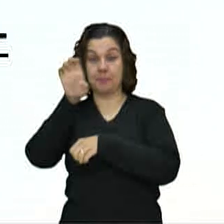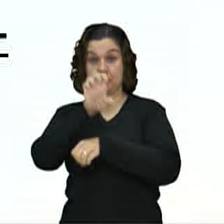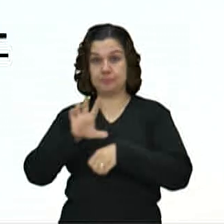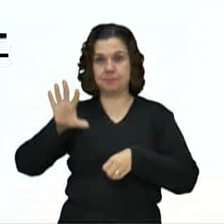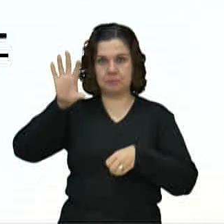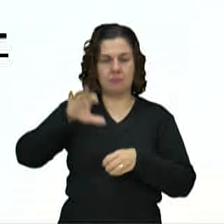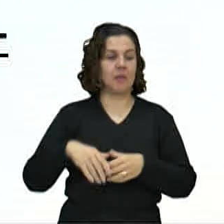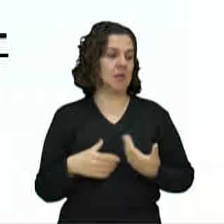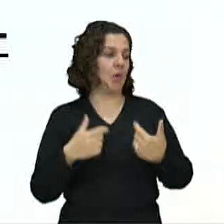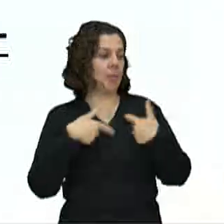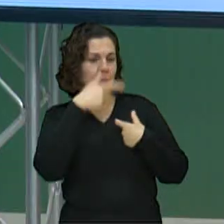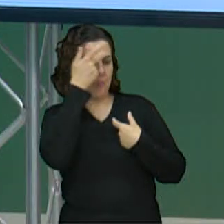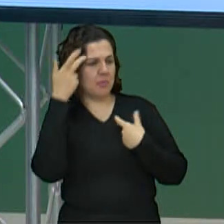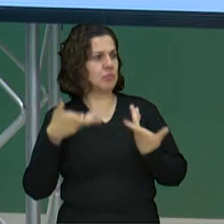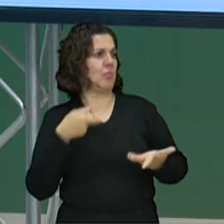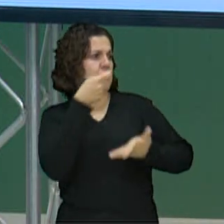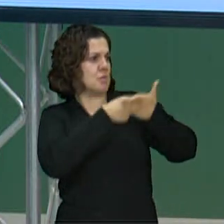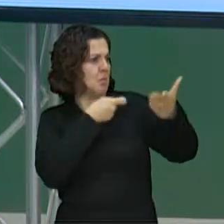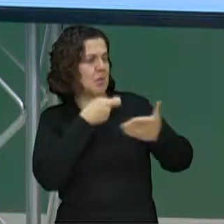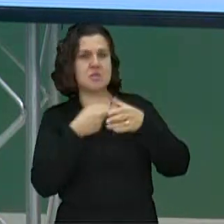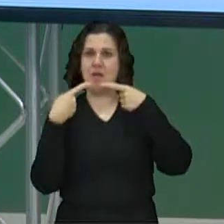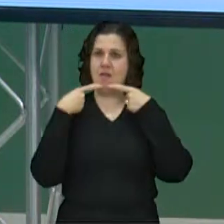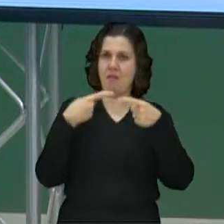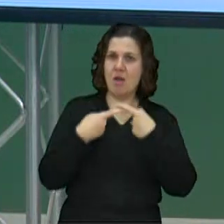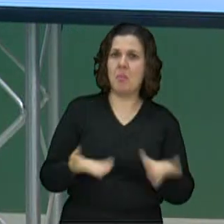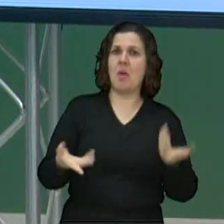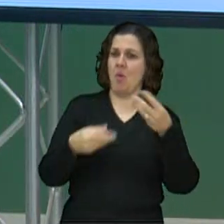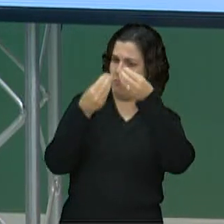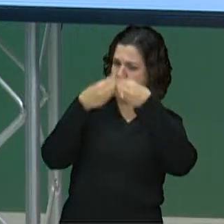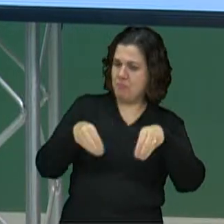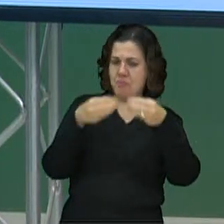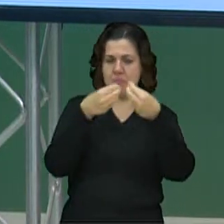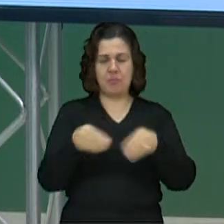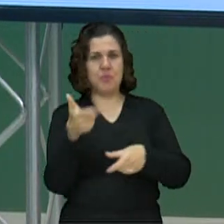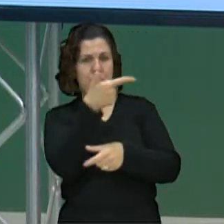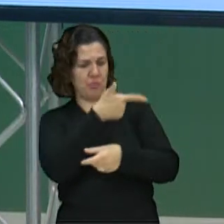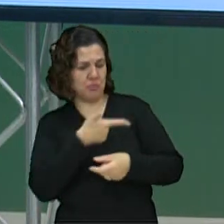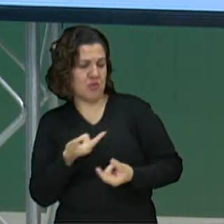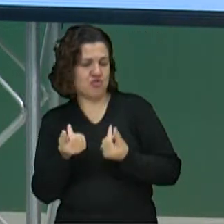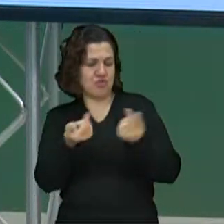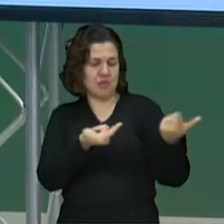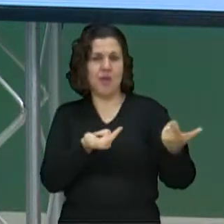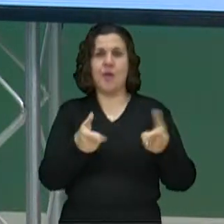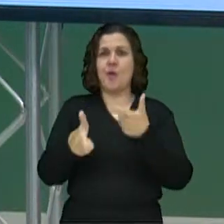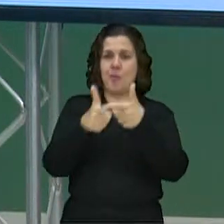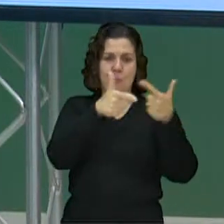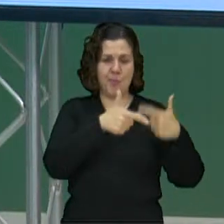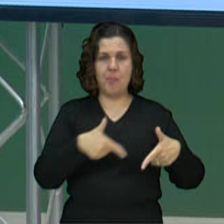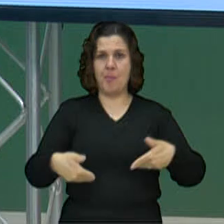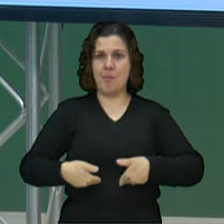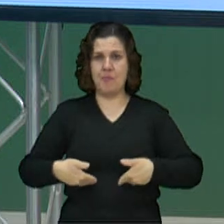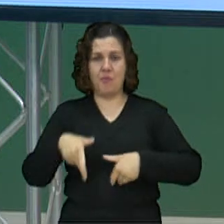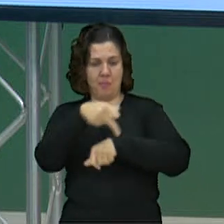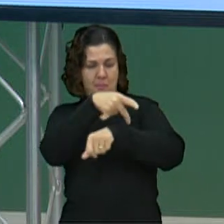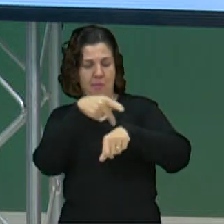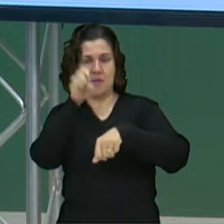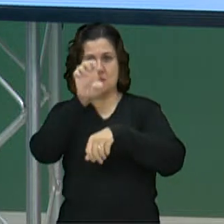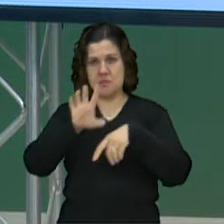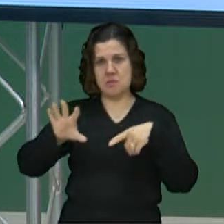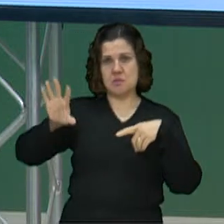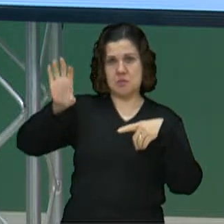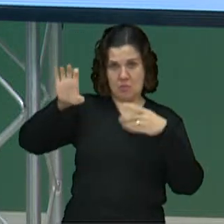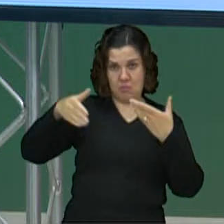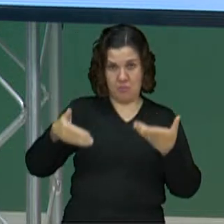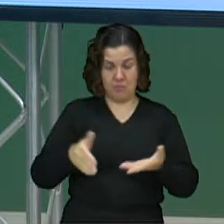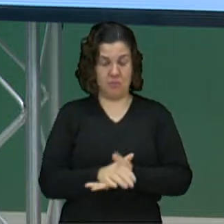Então, muita gente passou a protestar contra as crises e toda a situação precária que os países europeus passaram a